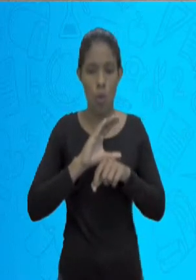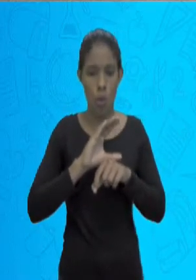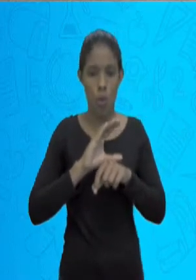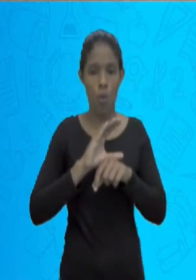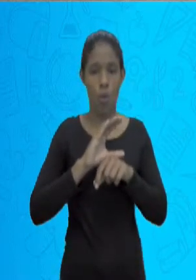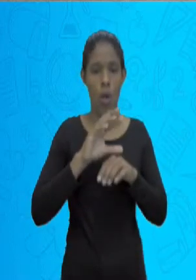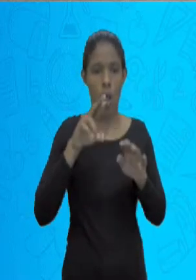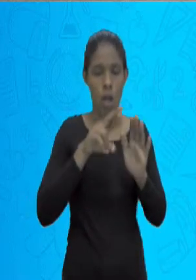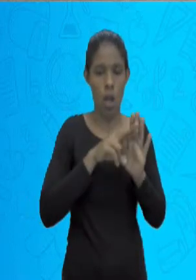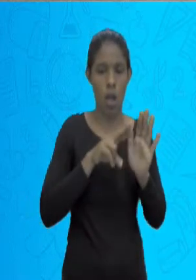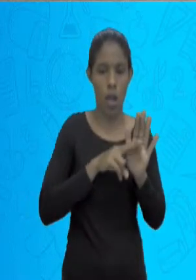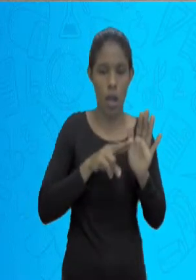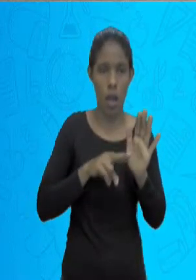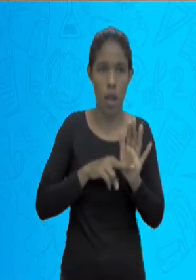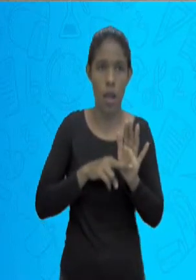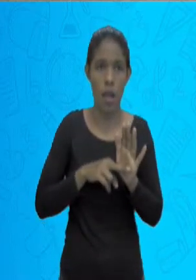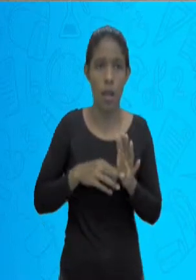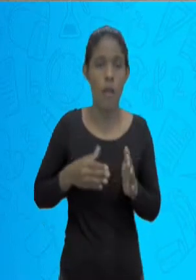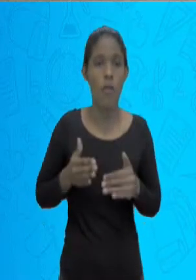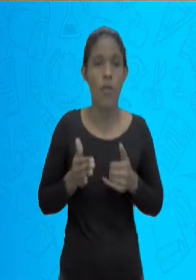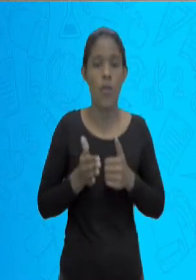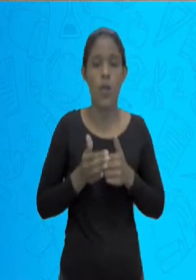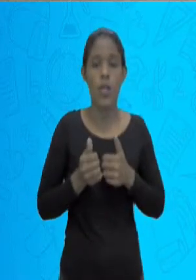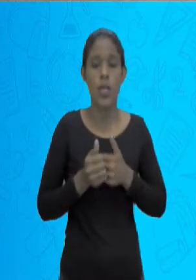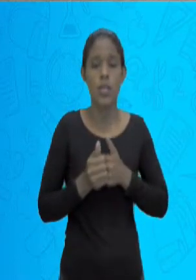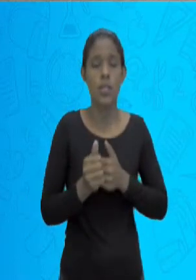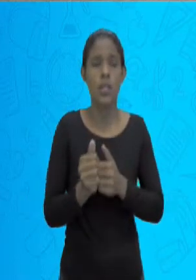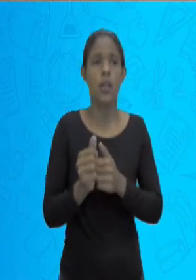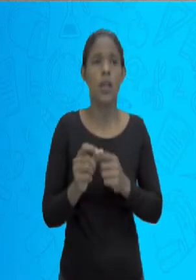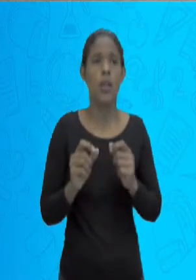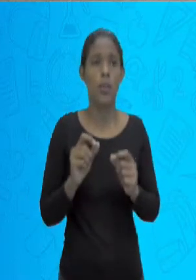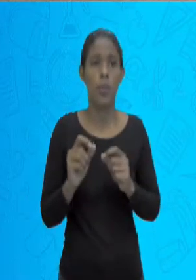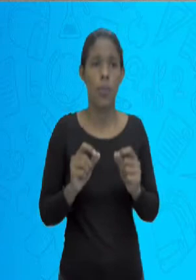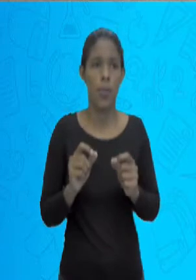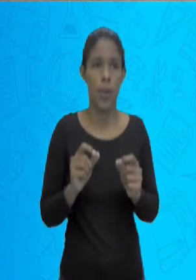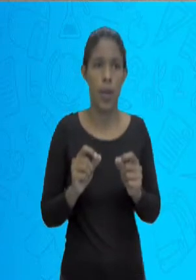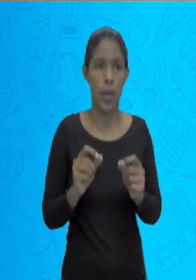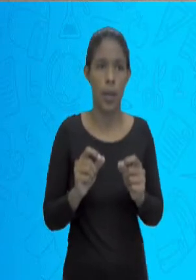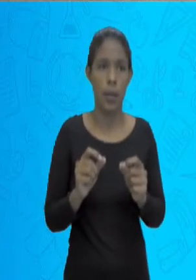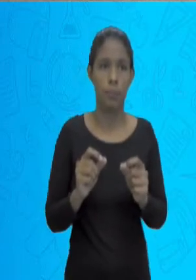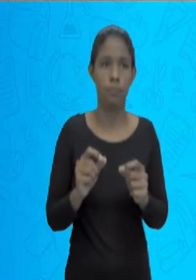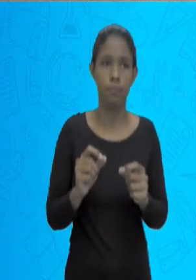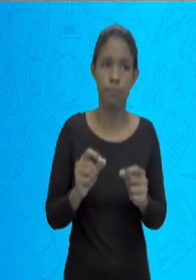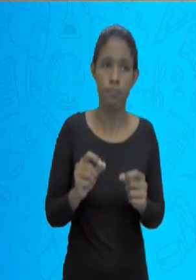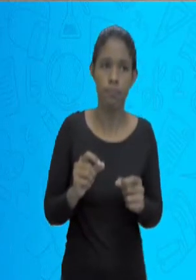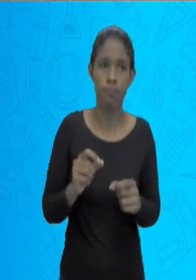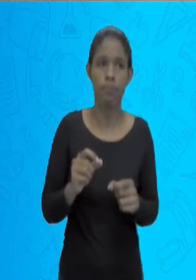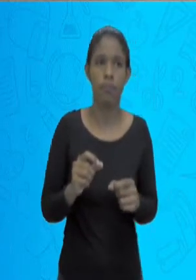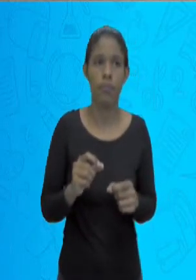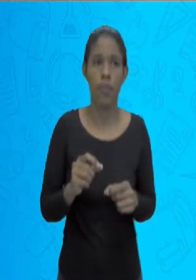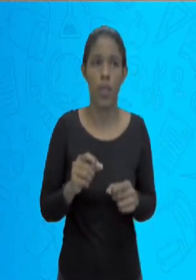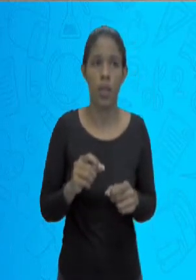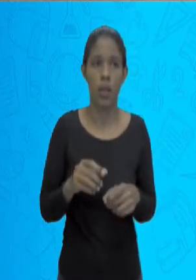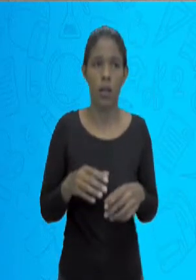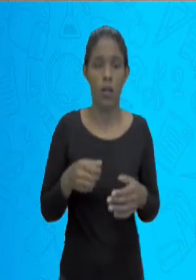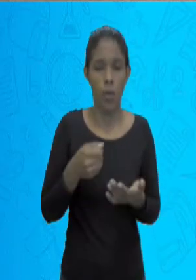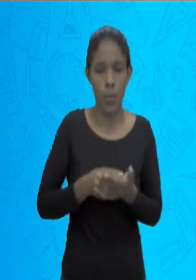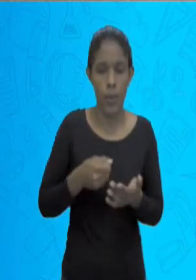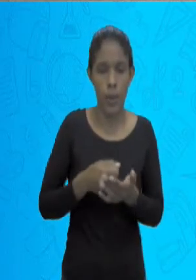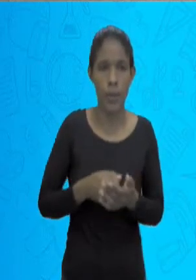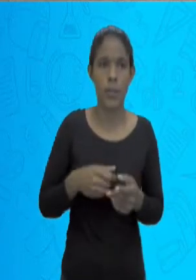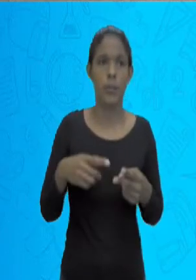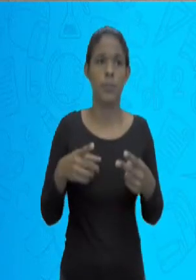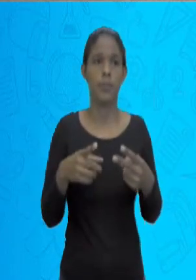penal. A economia da França foi impulsionada com isso. E numerosos trabalhos iniciados